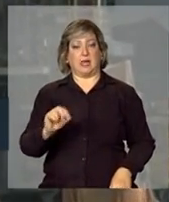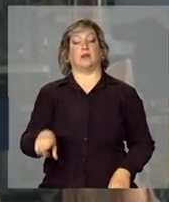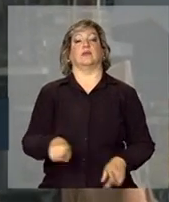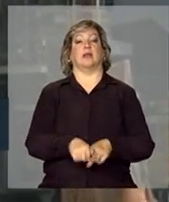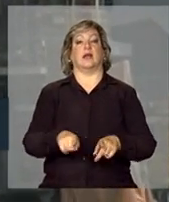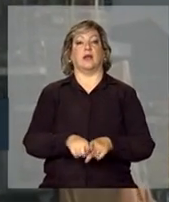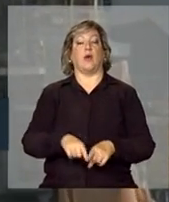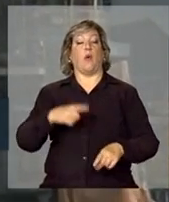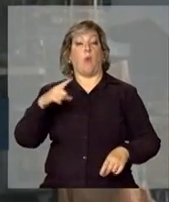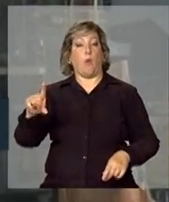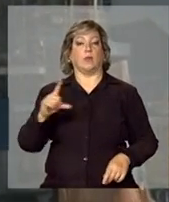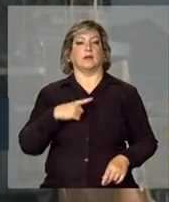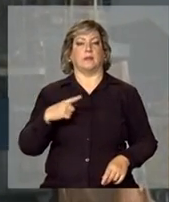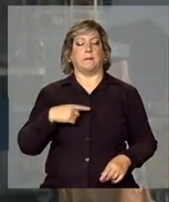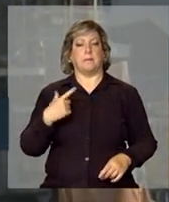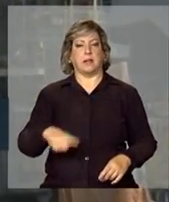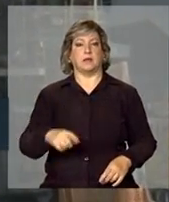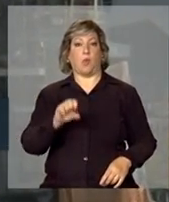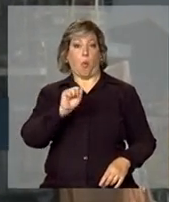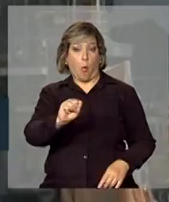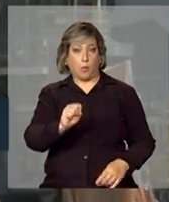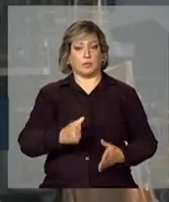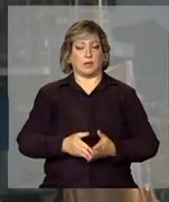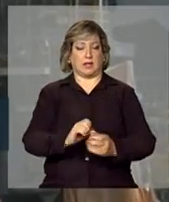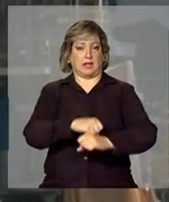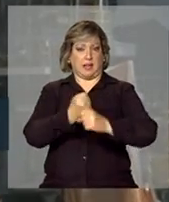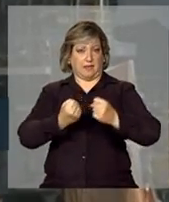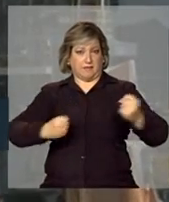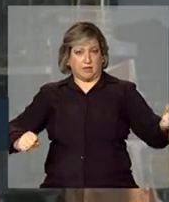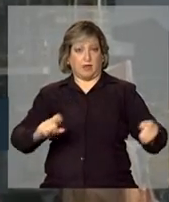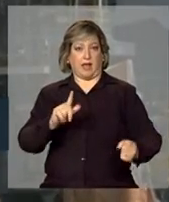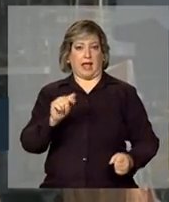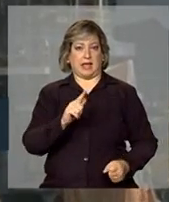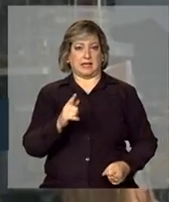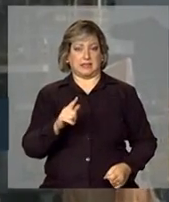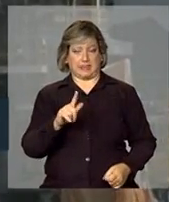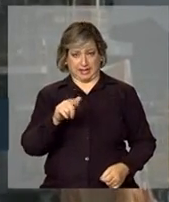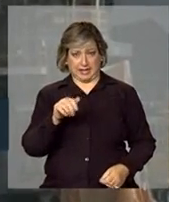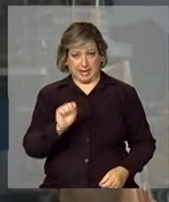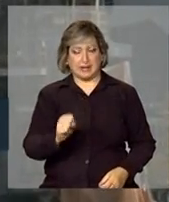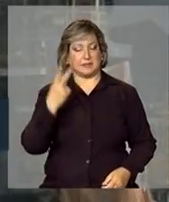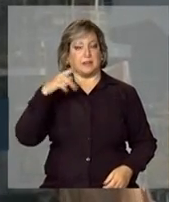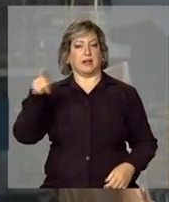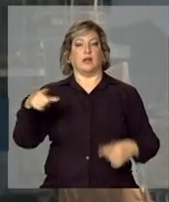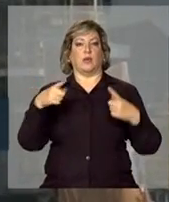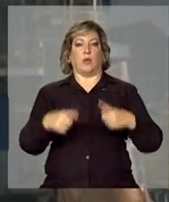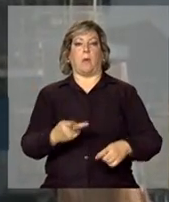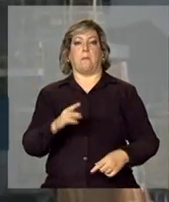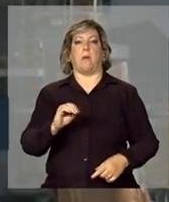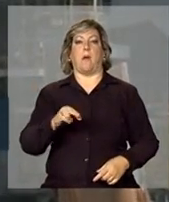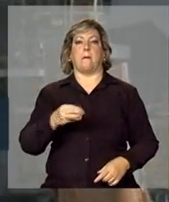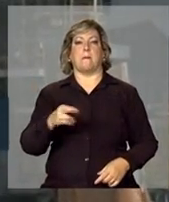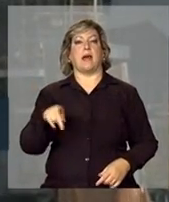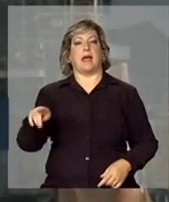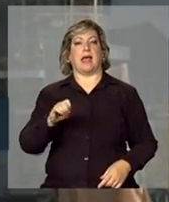encomendou oito navios gaseiros do Estaleiro Promar também no porto de